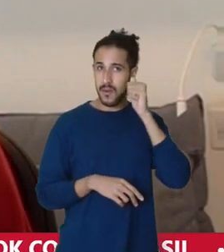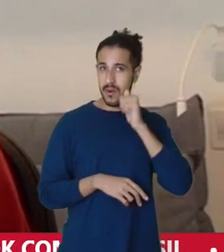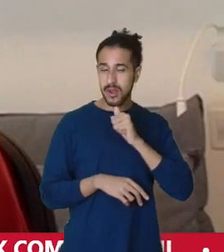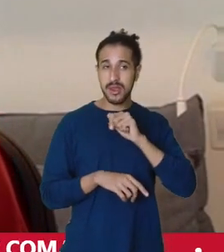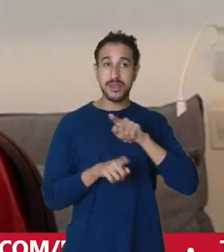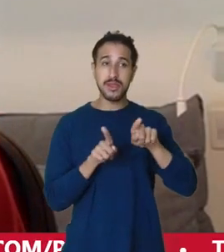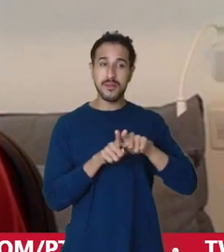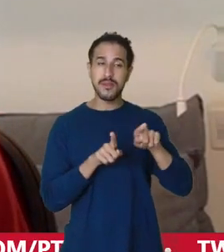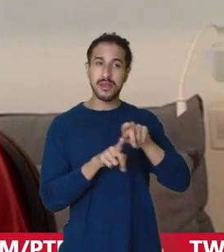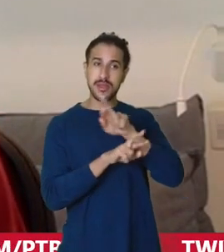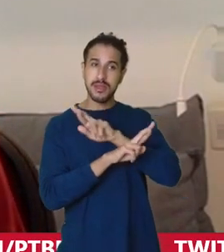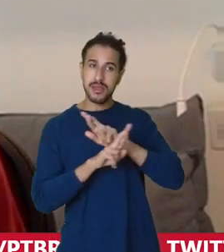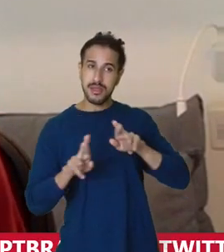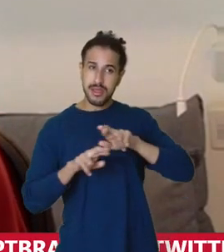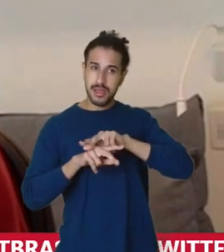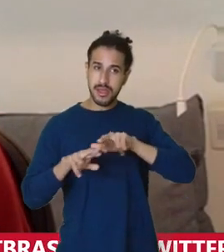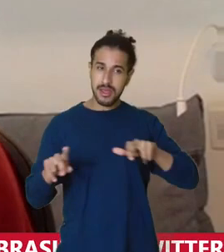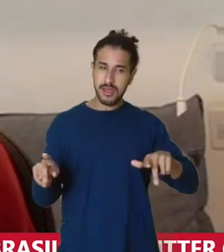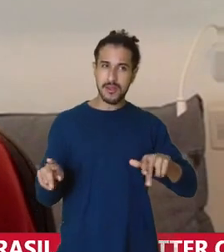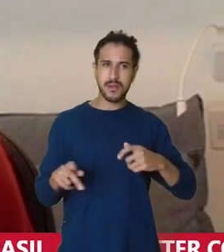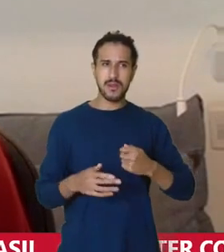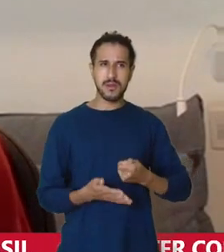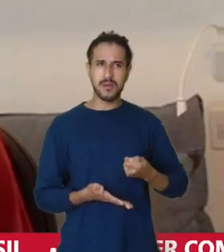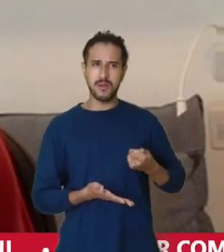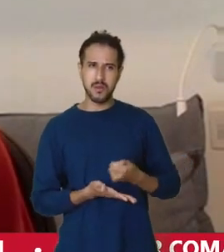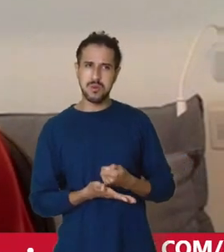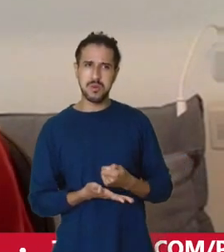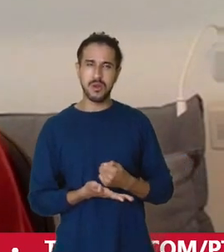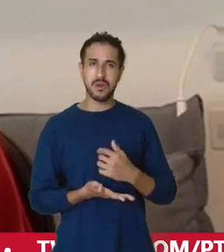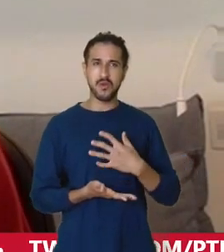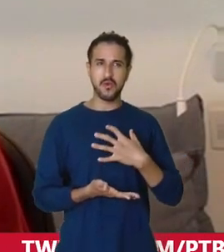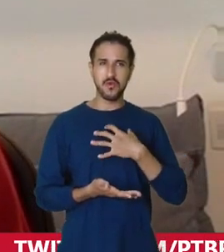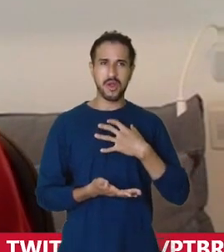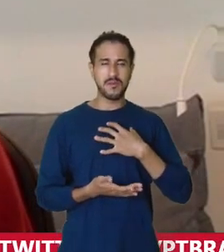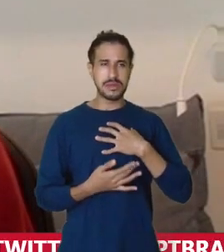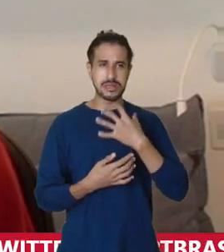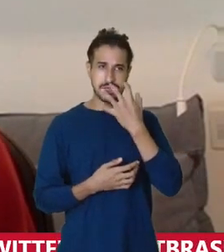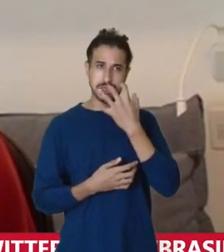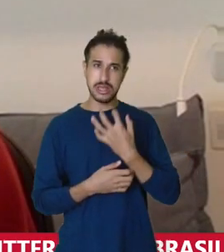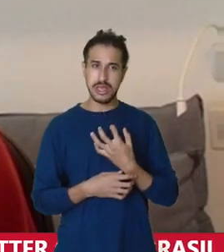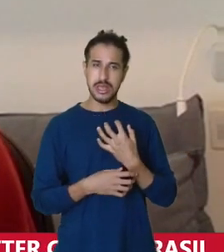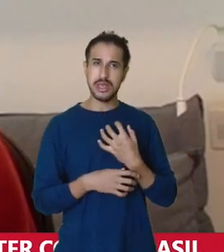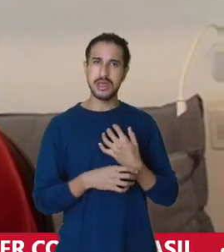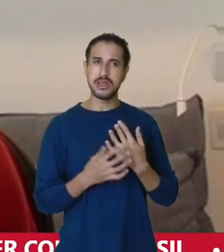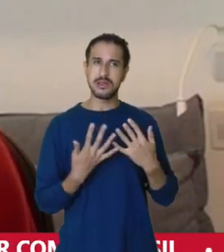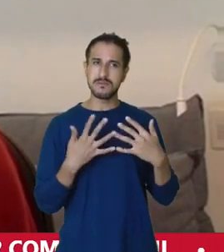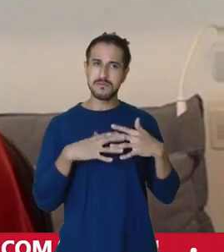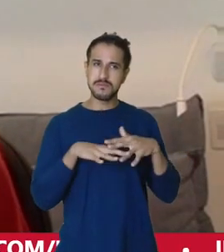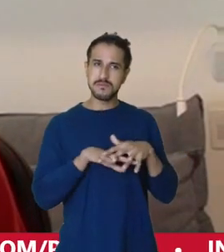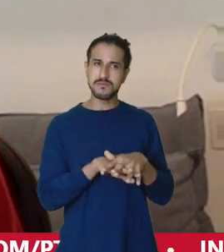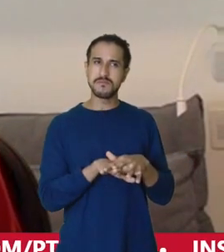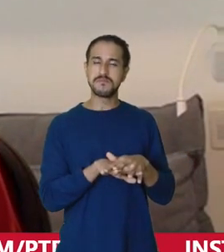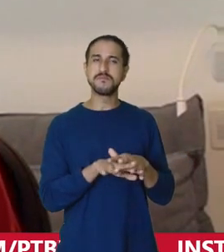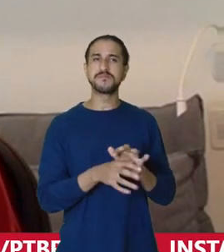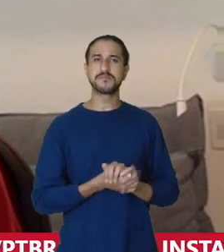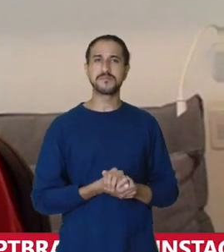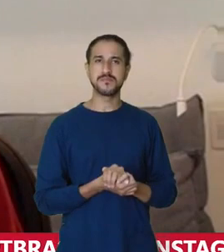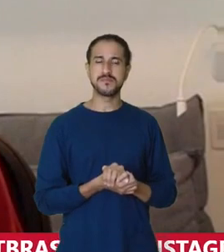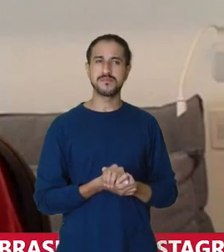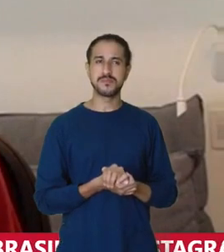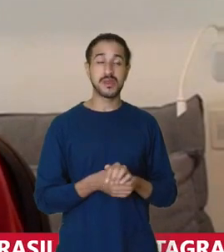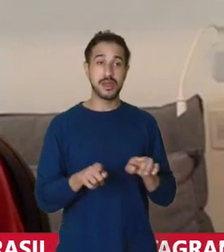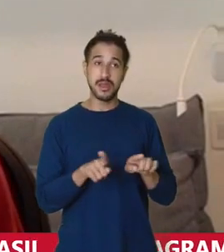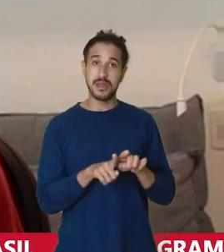mulheres, mas as relações de opressão de maneira mais complexa, né, e interseccional.